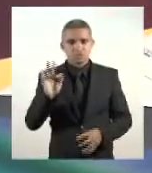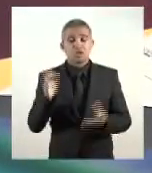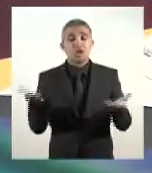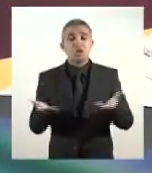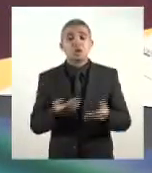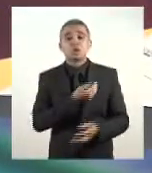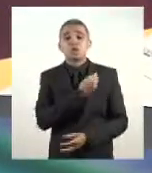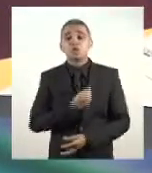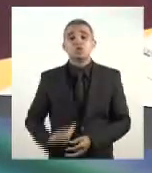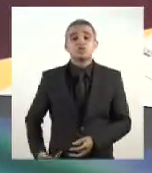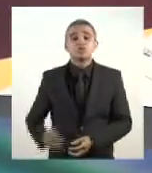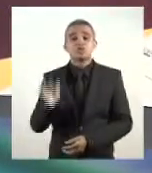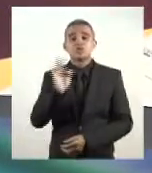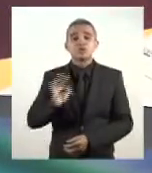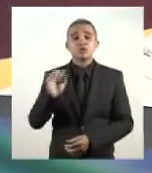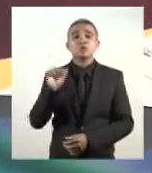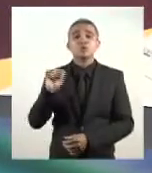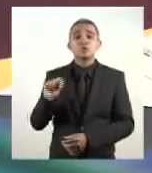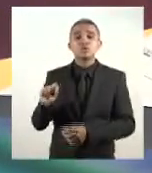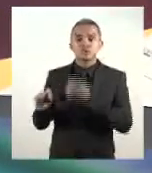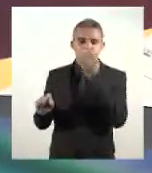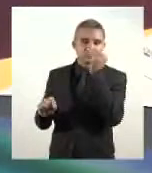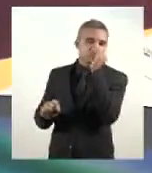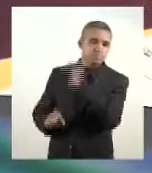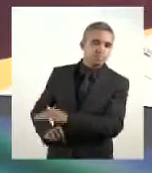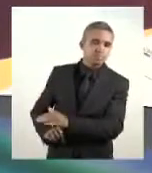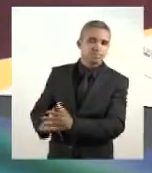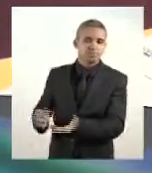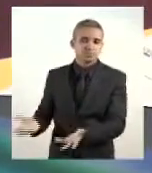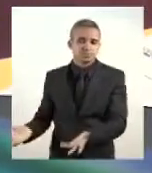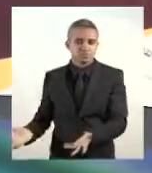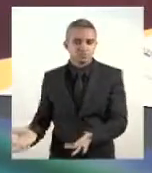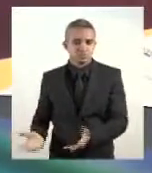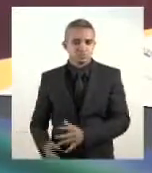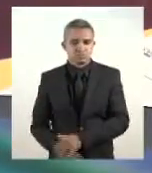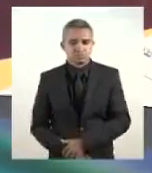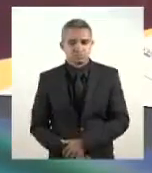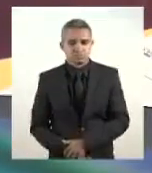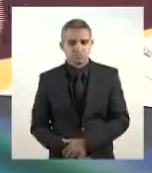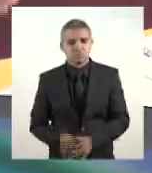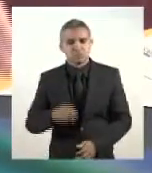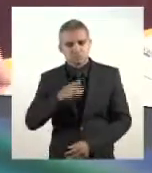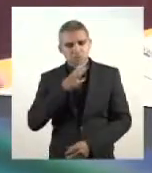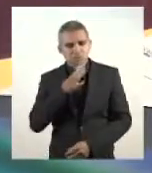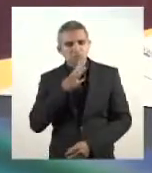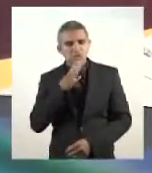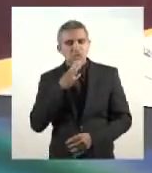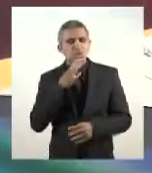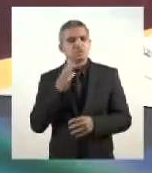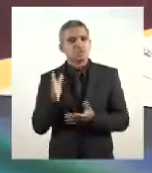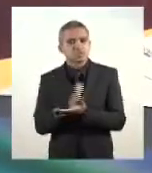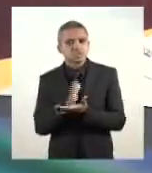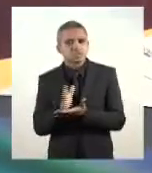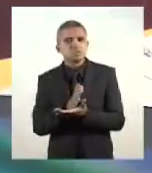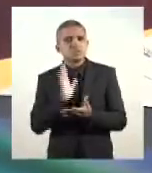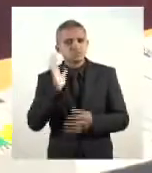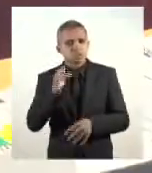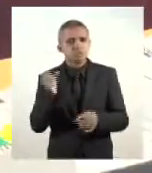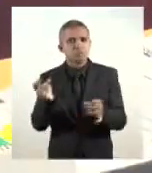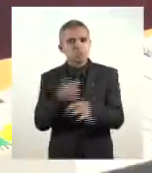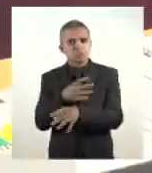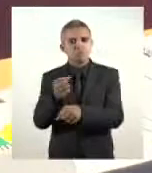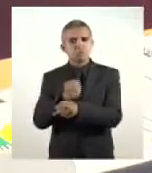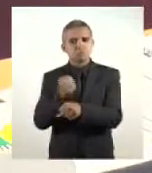calote neles. Eu conheço inúmeros que têm obras, deputado Braide, completadas 100% e que só receberam até